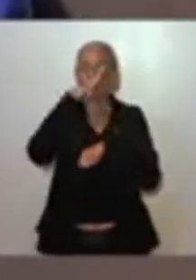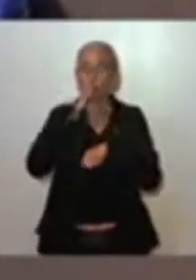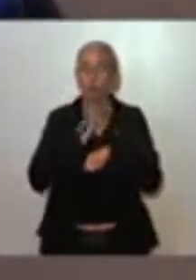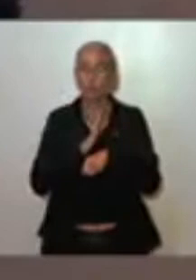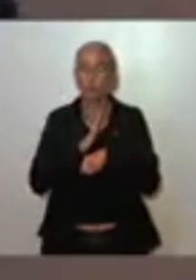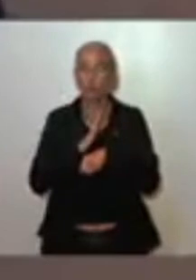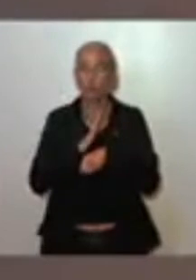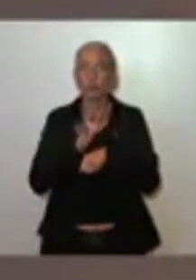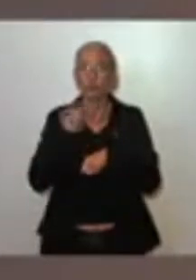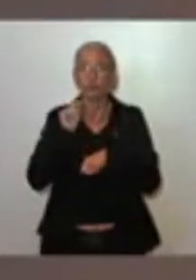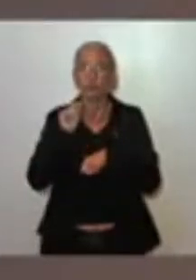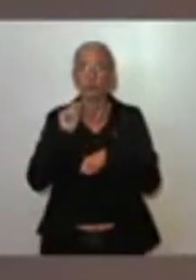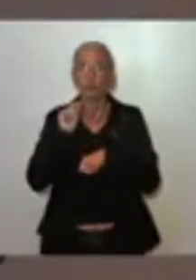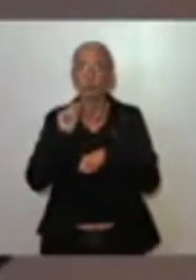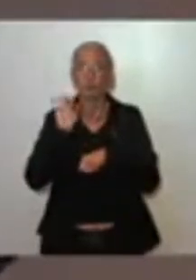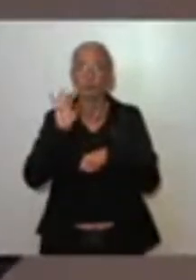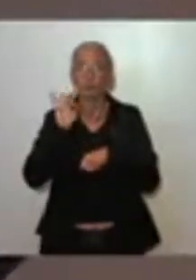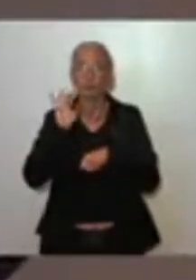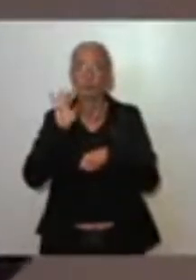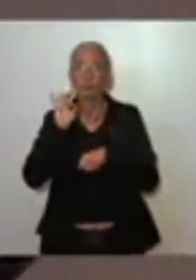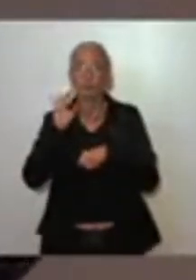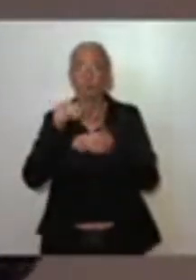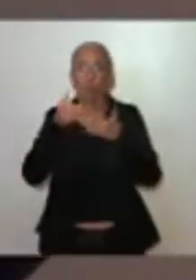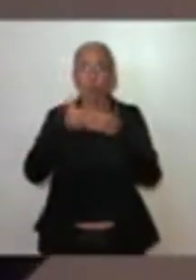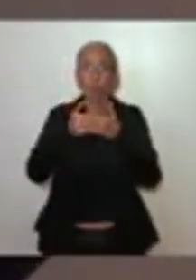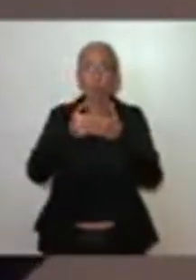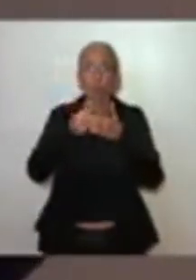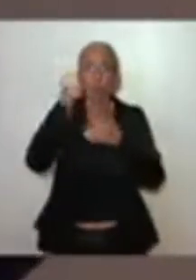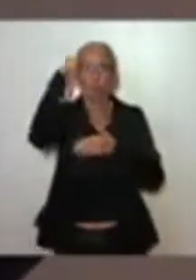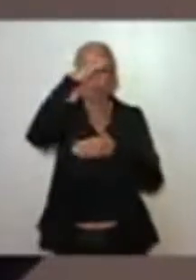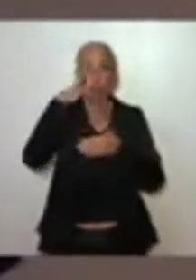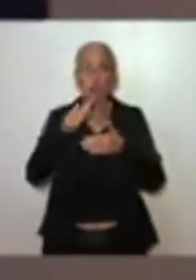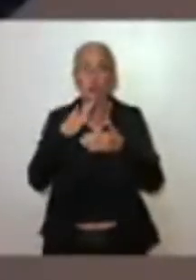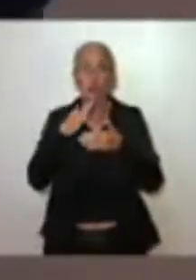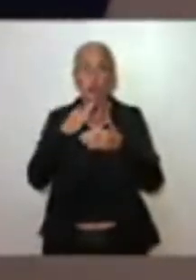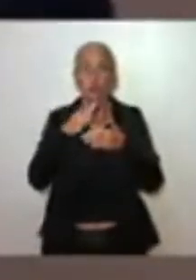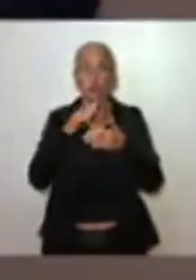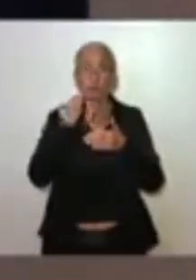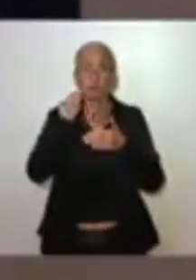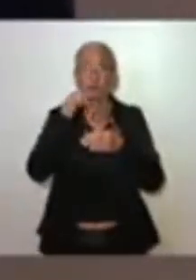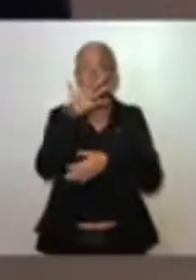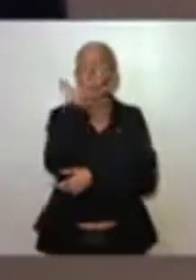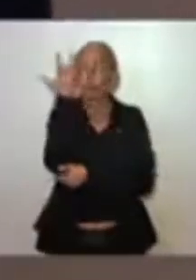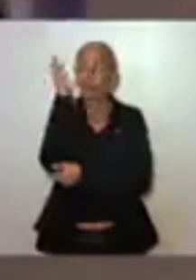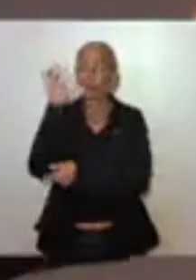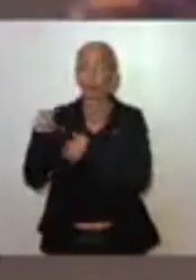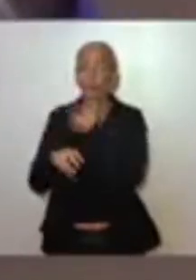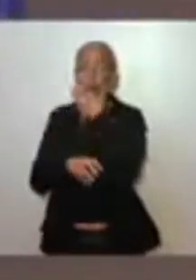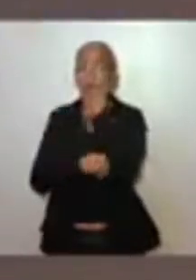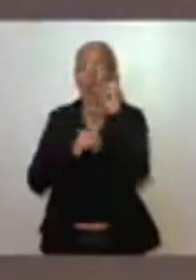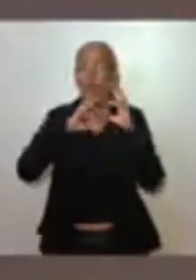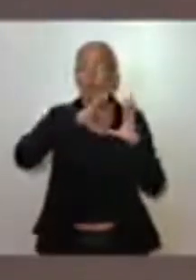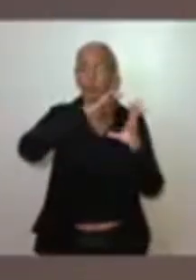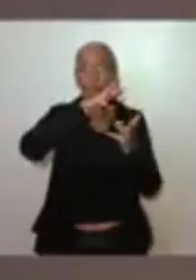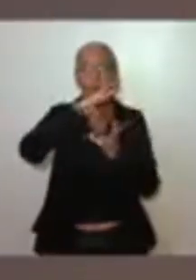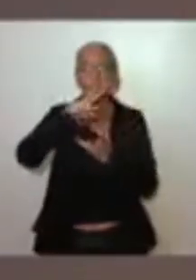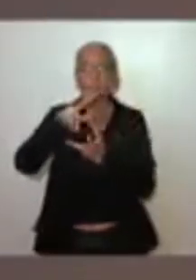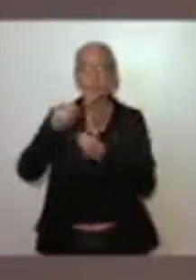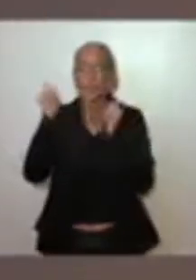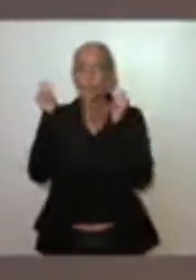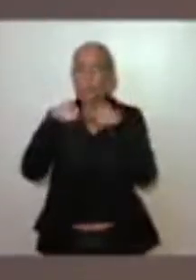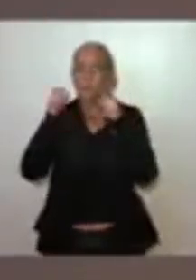Congo ela não se limita as fronteiras daquele país a questão ambiental é uma questão global e que você precisa